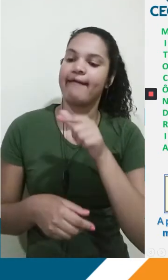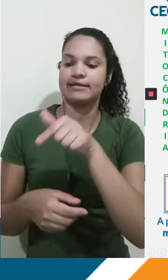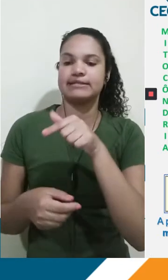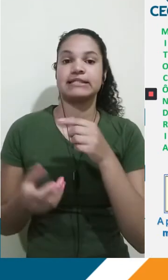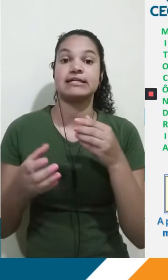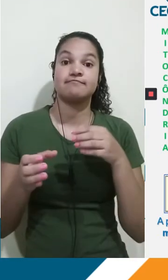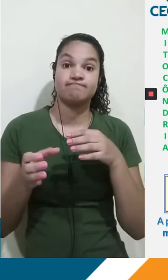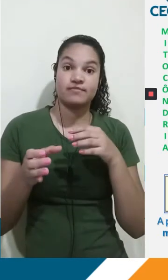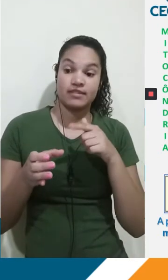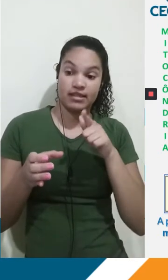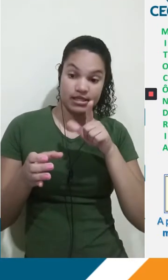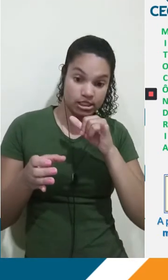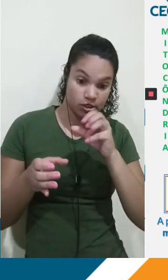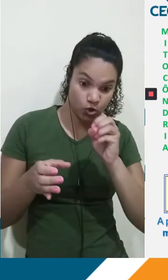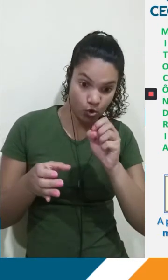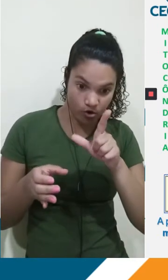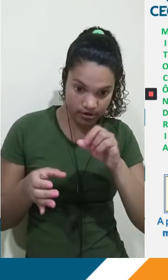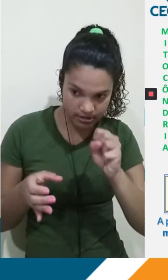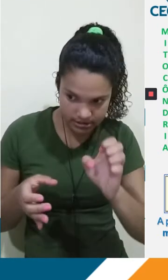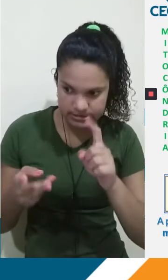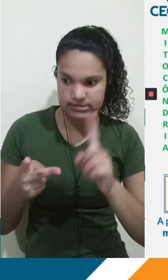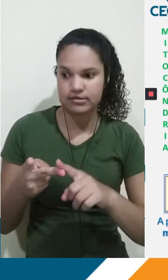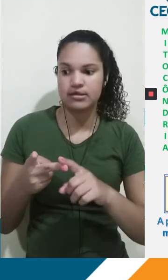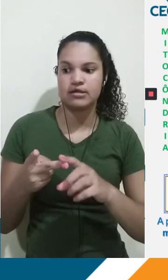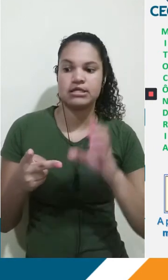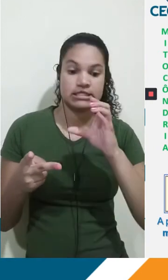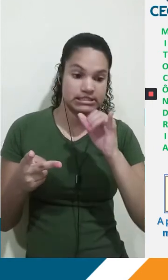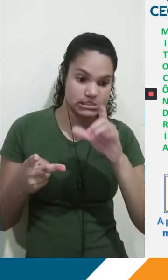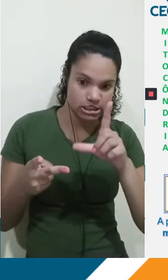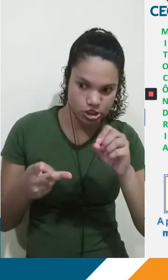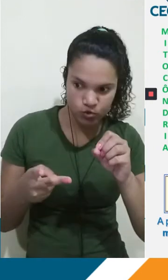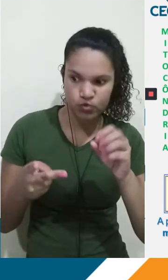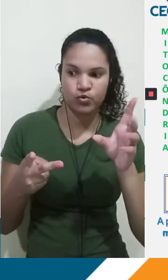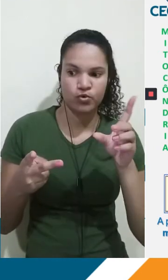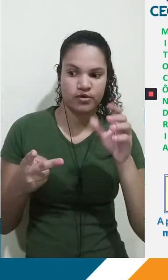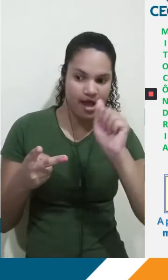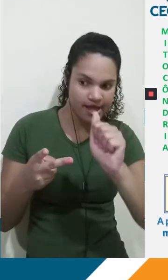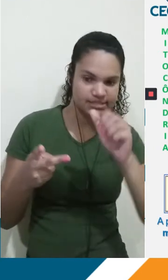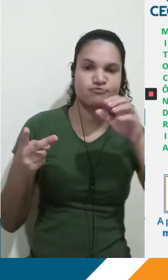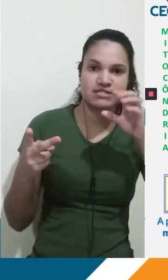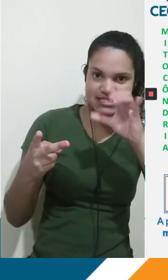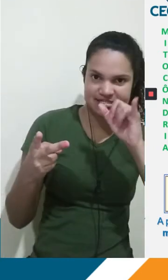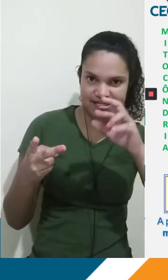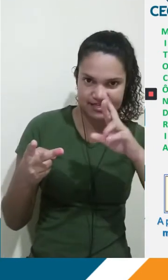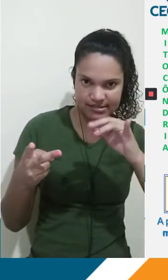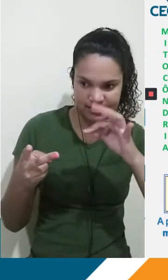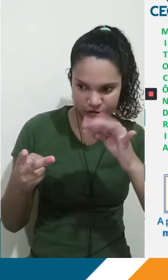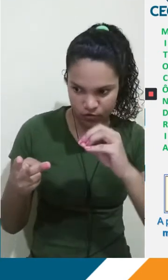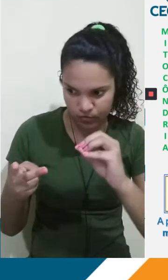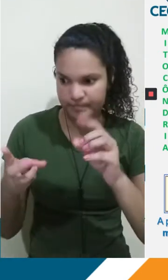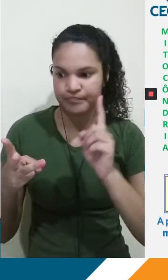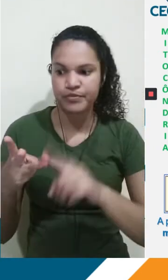elétrons, ciclo do ácido cítrico, oxidação do piruvato. Cada uma numa região específica dentro da célula, seja